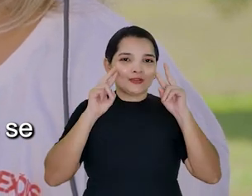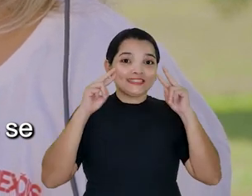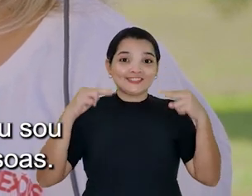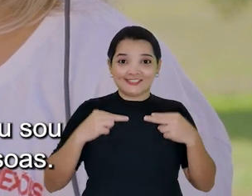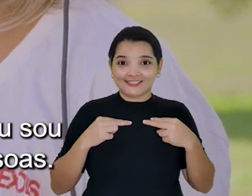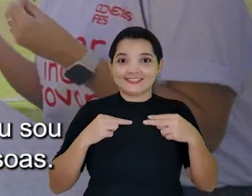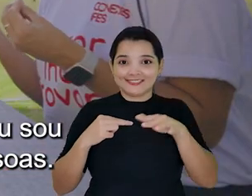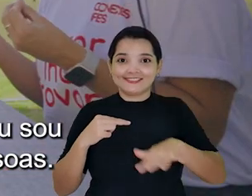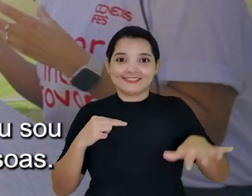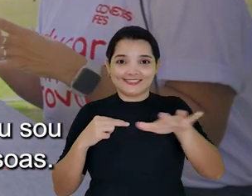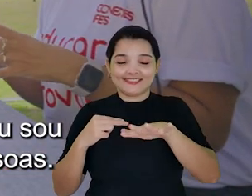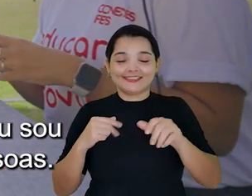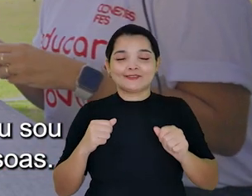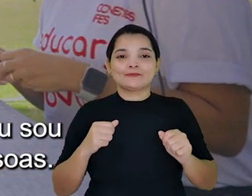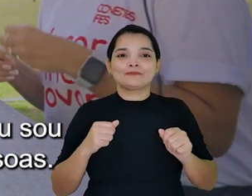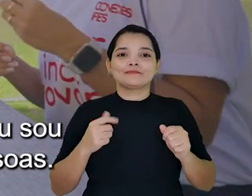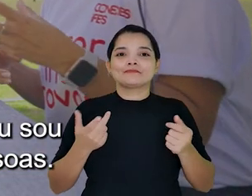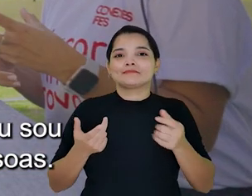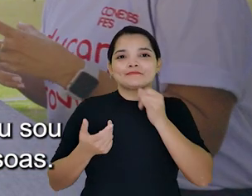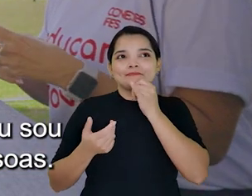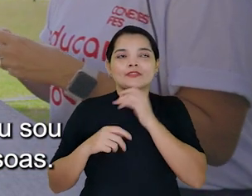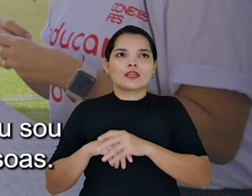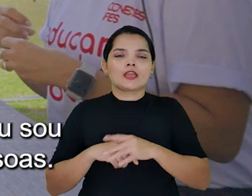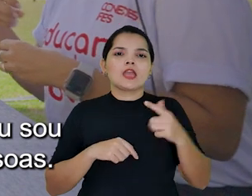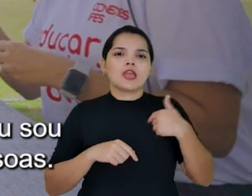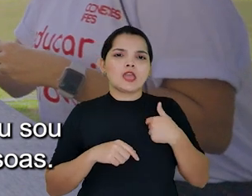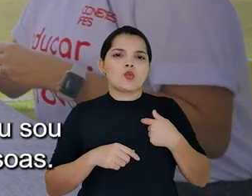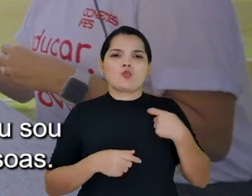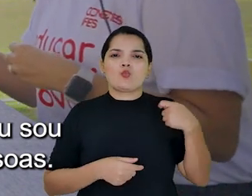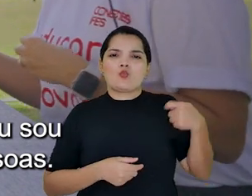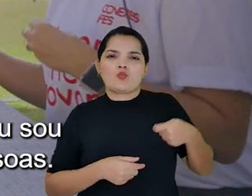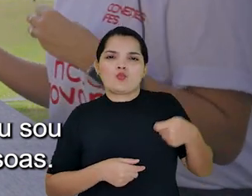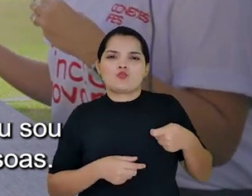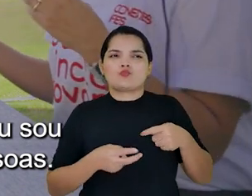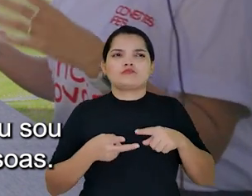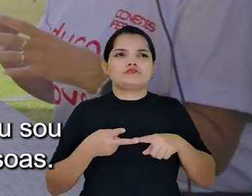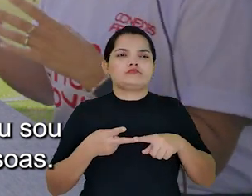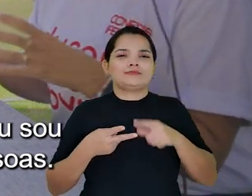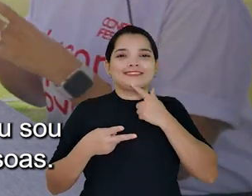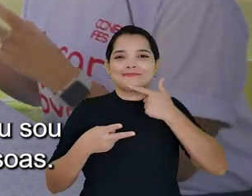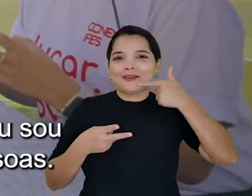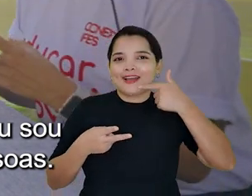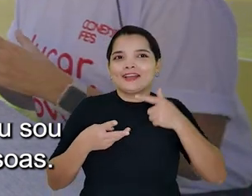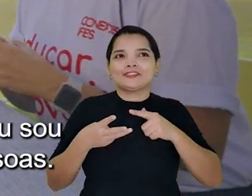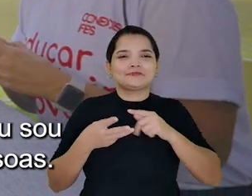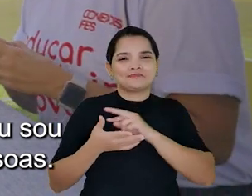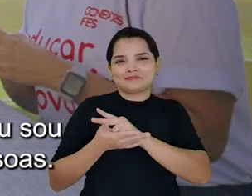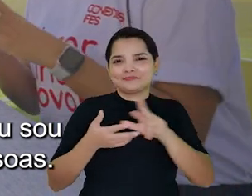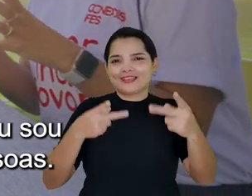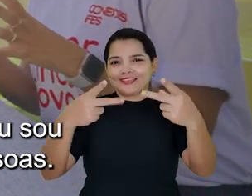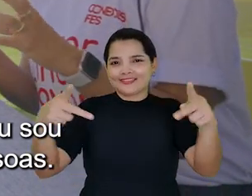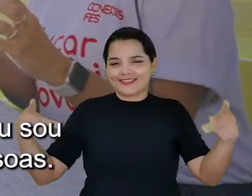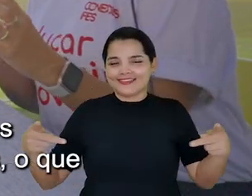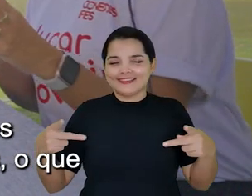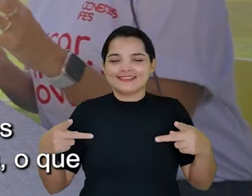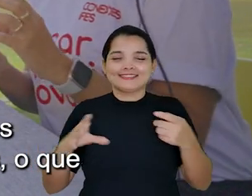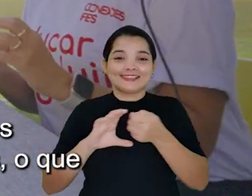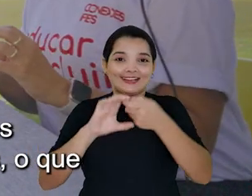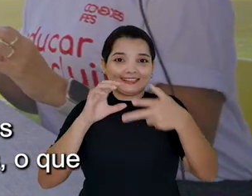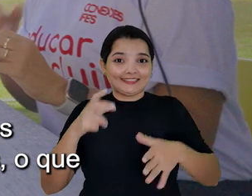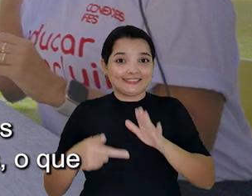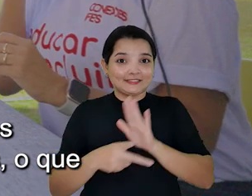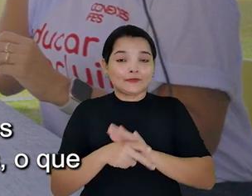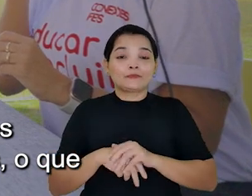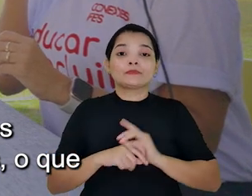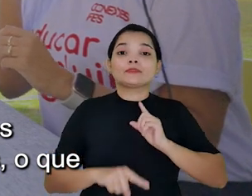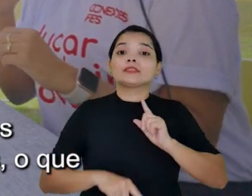quais habilidades Quais características então então eu sou rígido eu sou Simpático eu sou que definem ela essas pessoas e depois